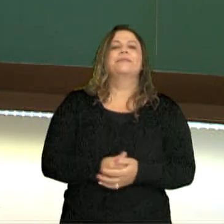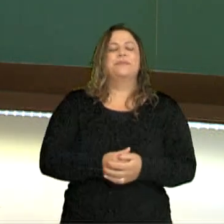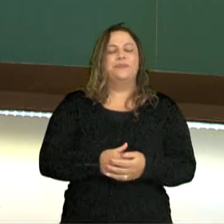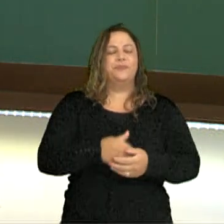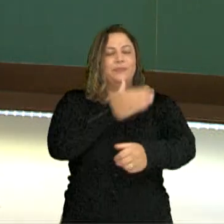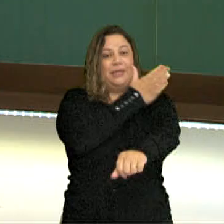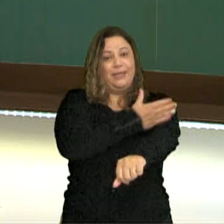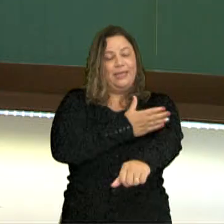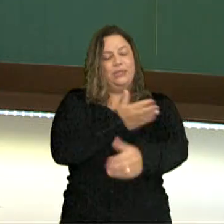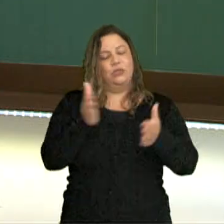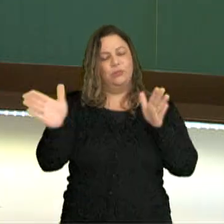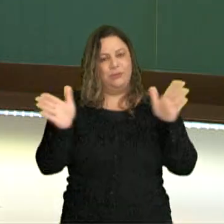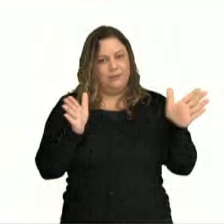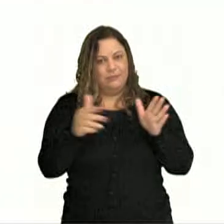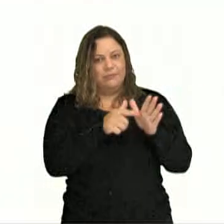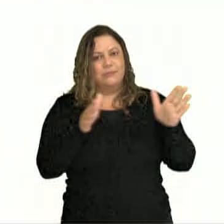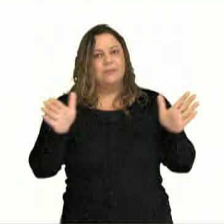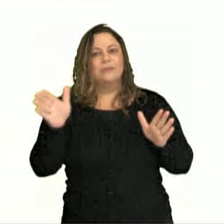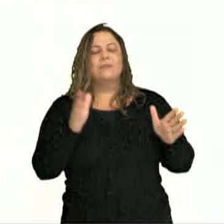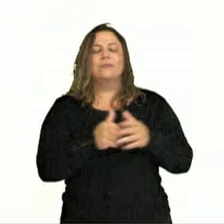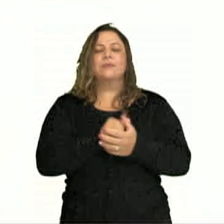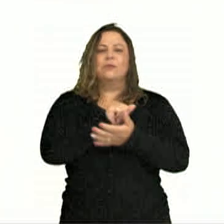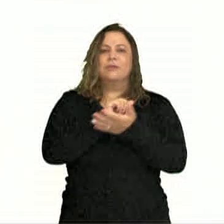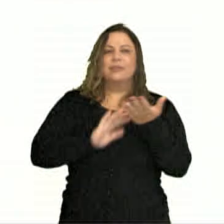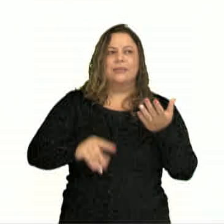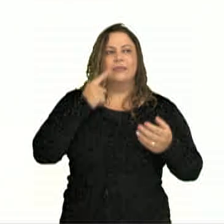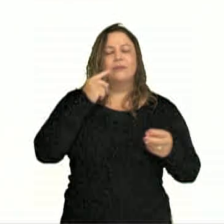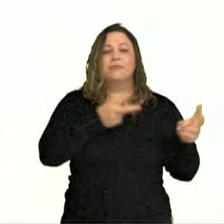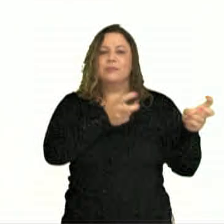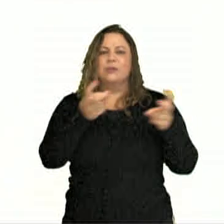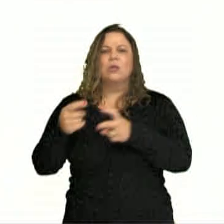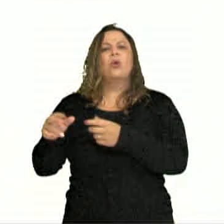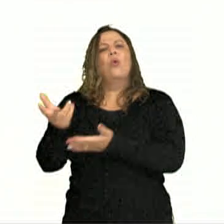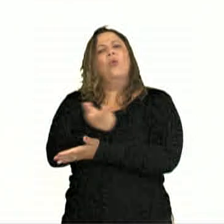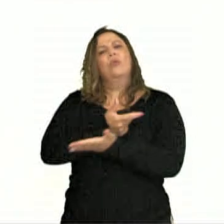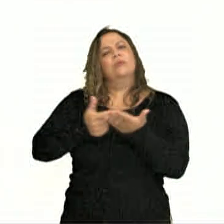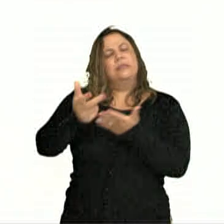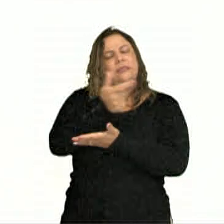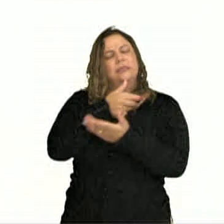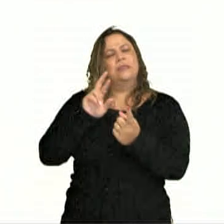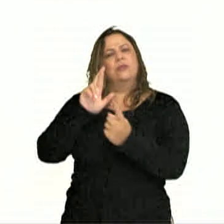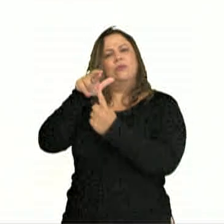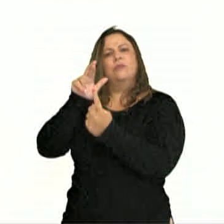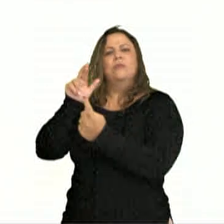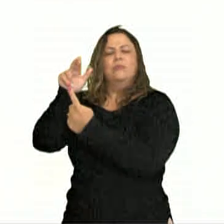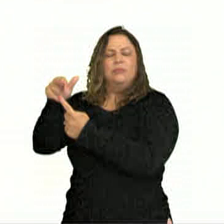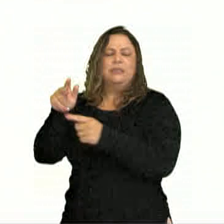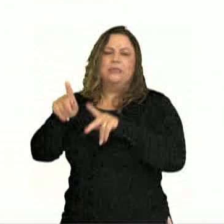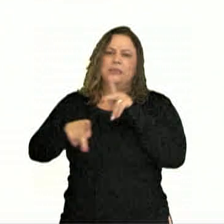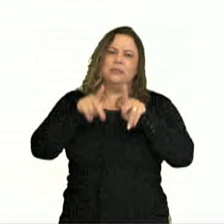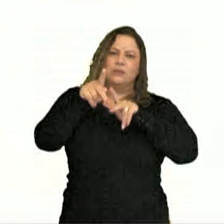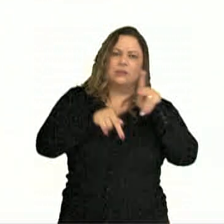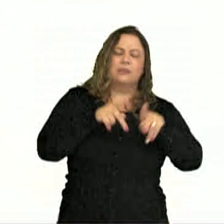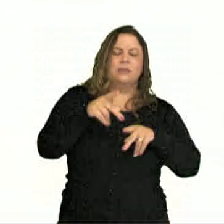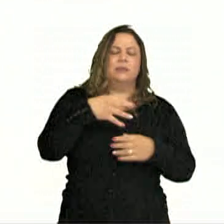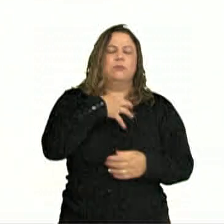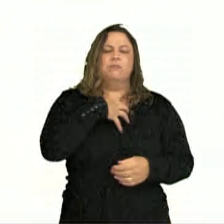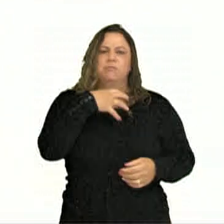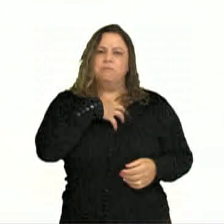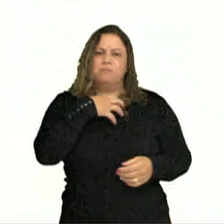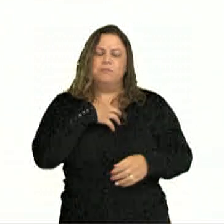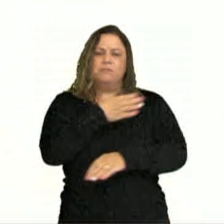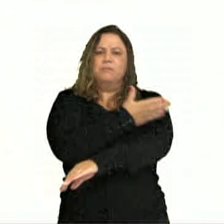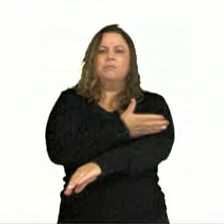conhecimento aí com uma atividade? O desenho como forma de representação dos povos, bem como seus hábitos e costumes, é uma das